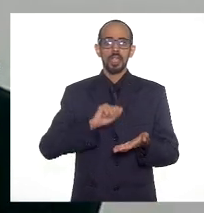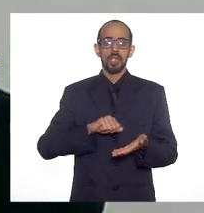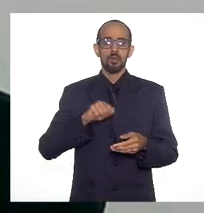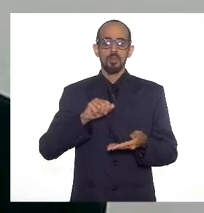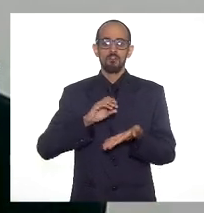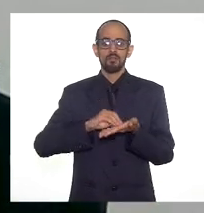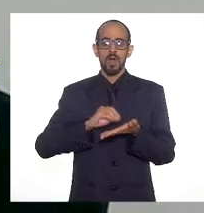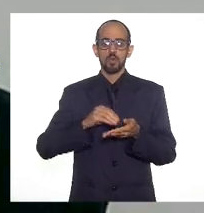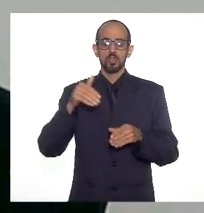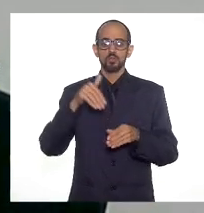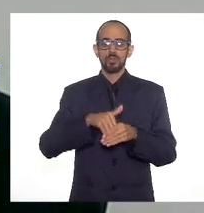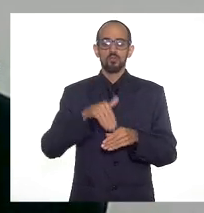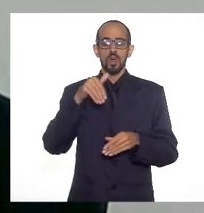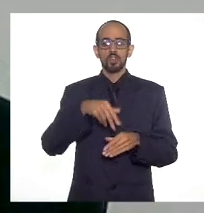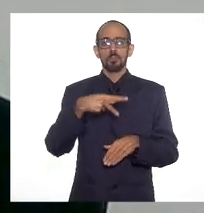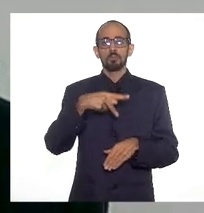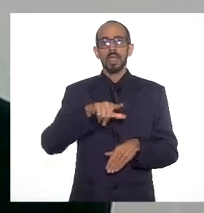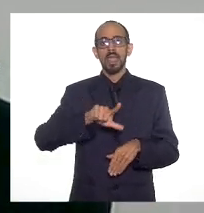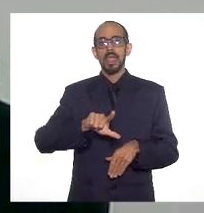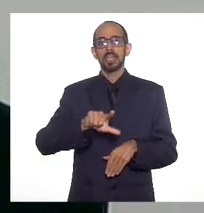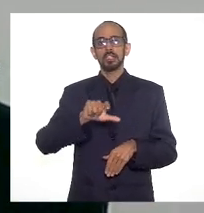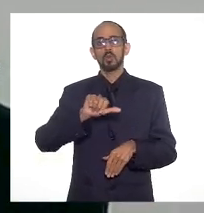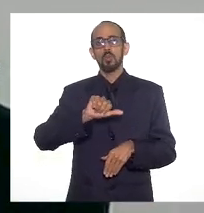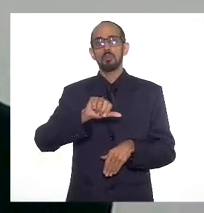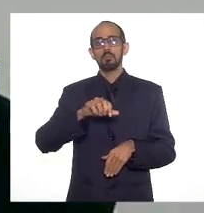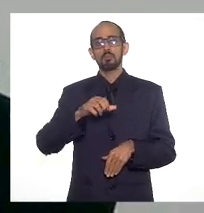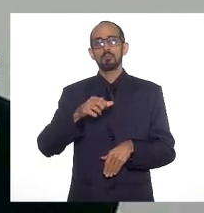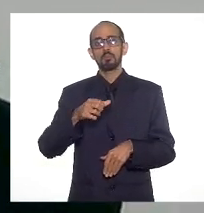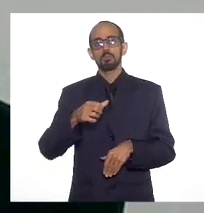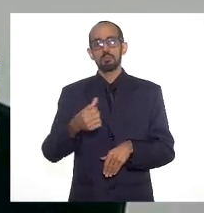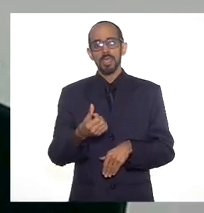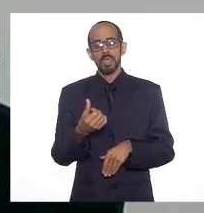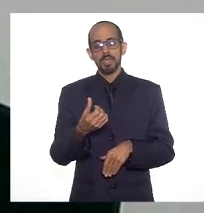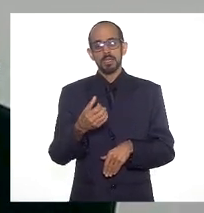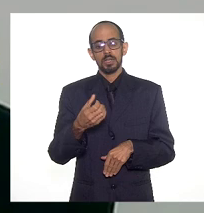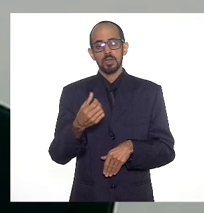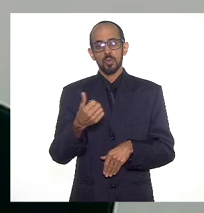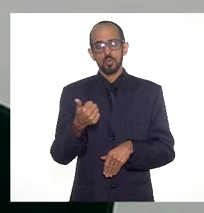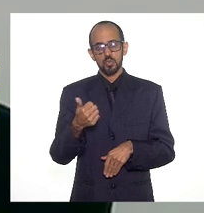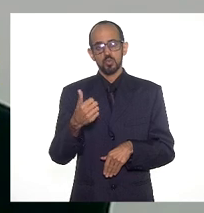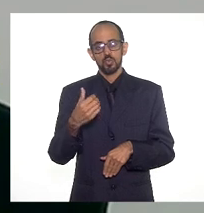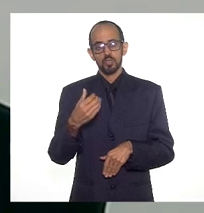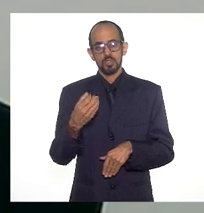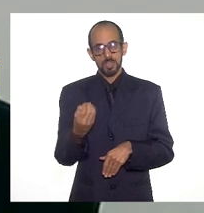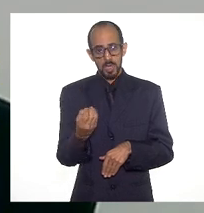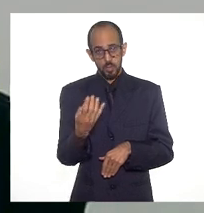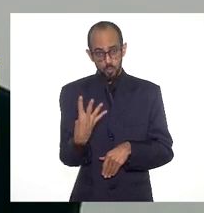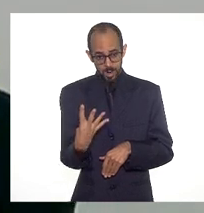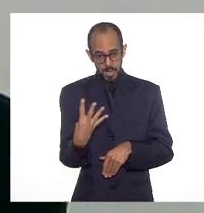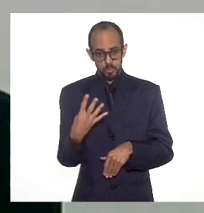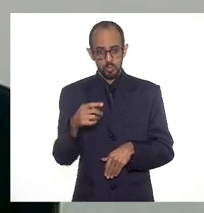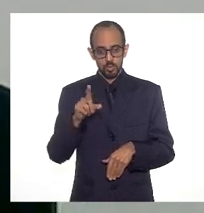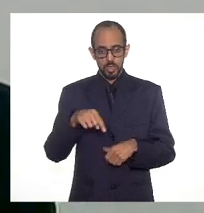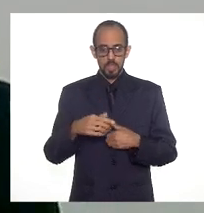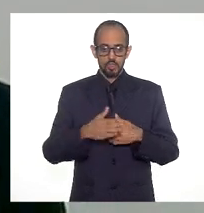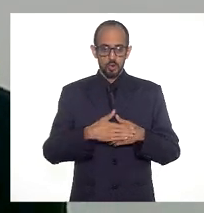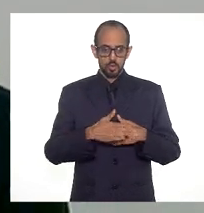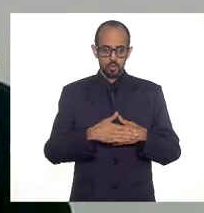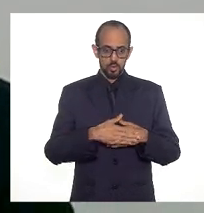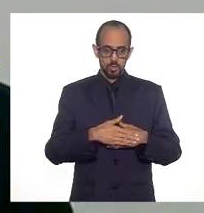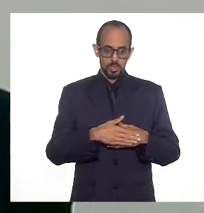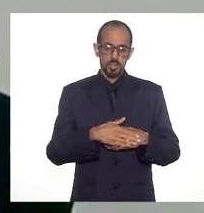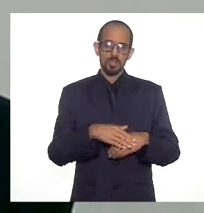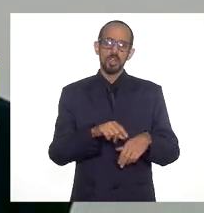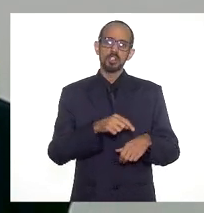pela anexação ao PL 1604 de 19, que é de autoria do deputado Chico Bulhões e outros, inclusive deputada